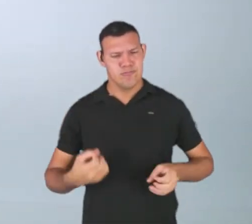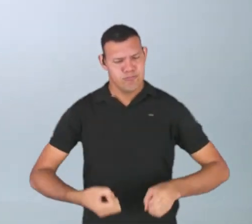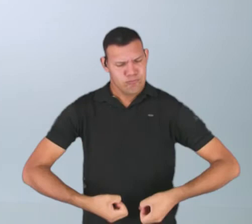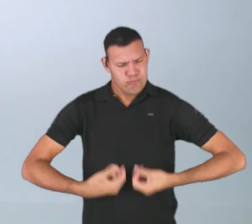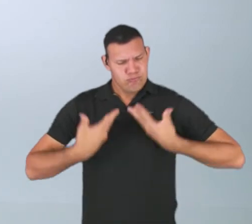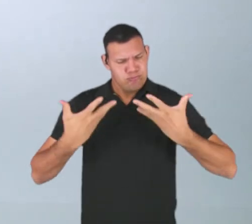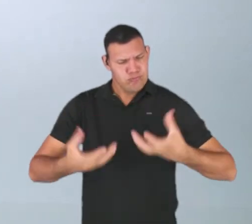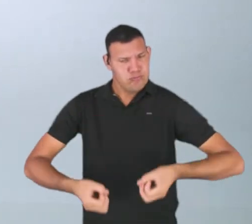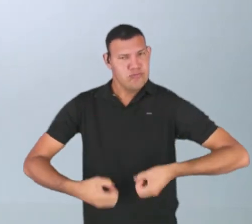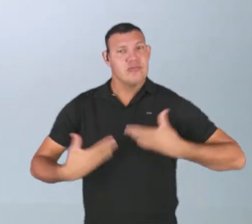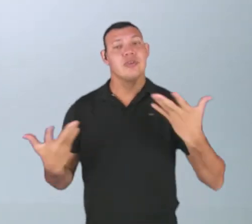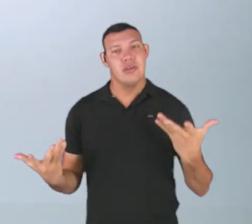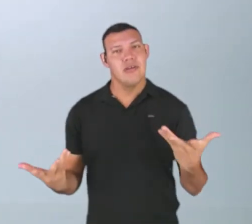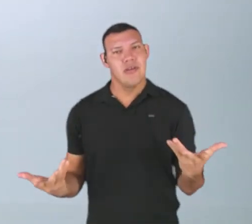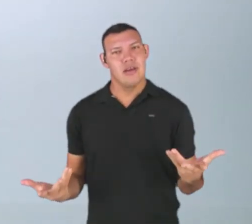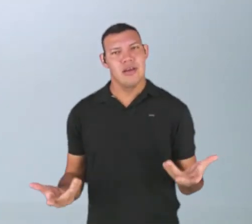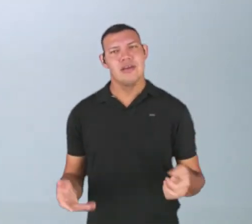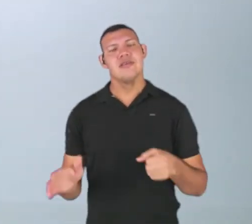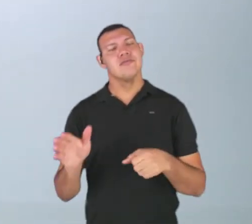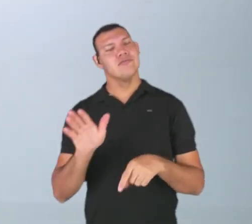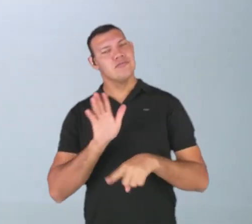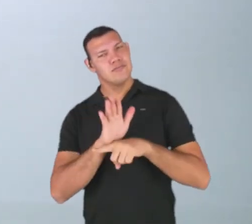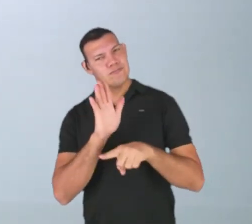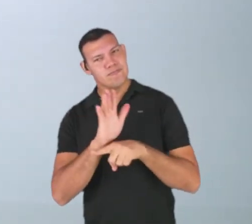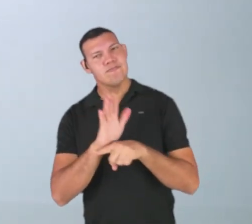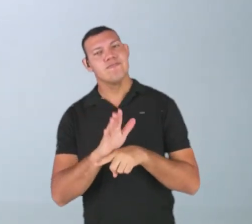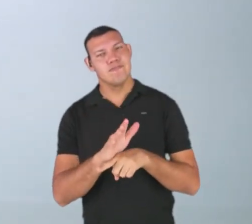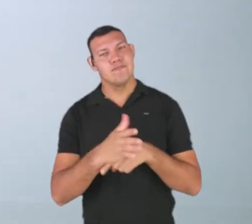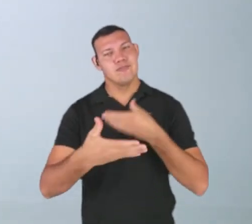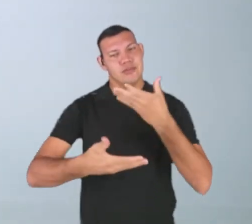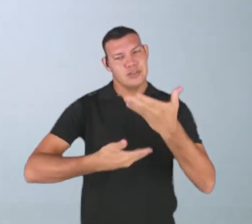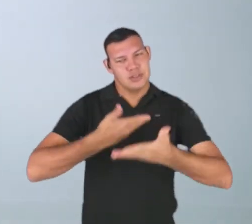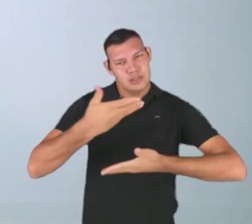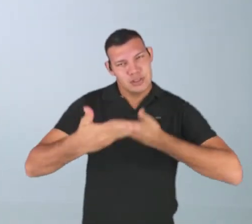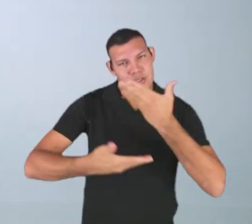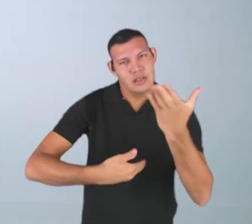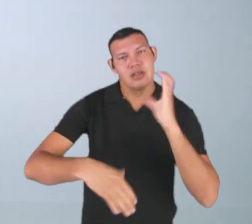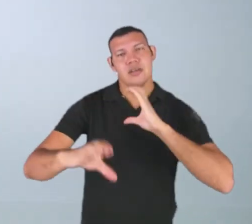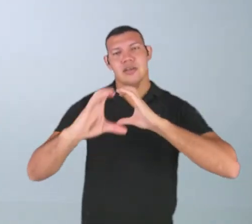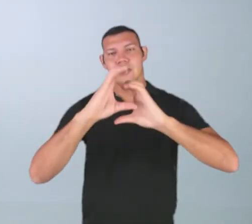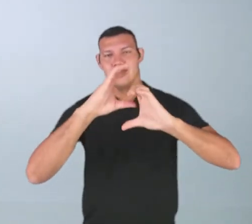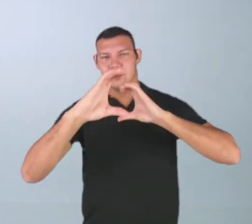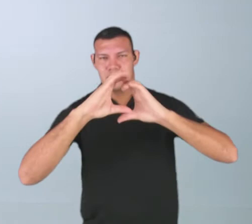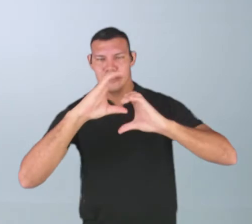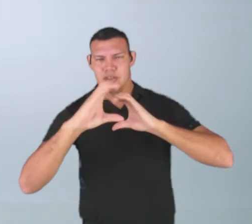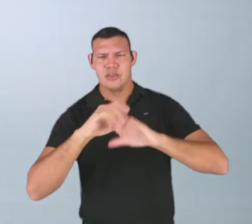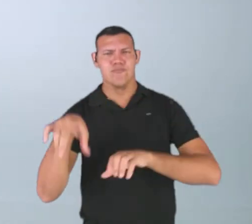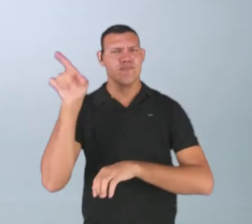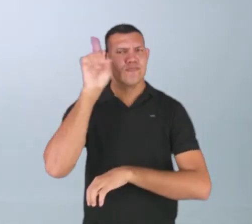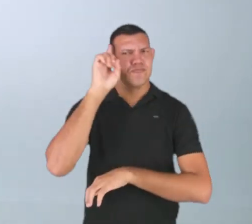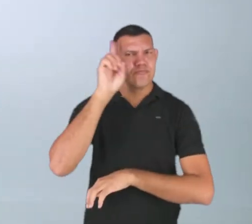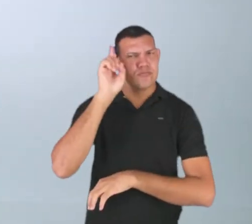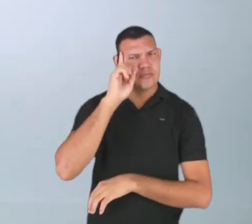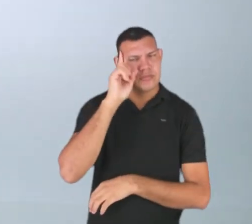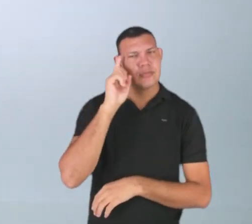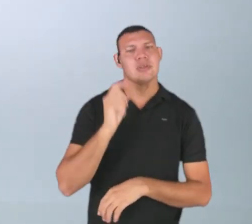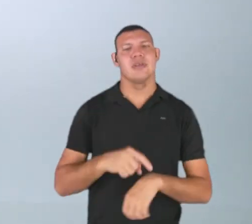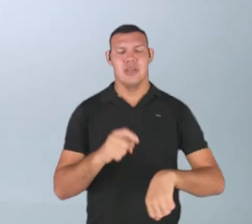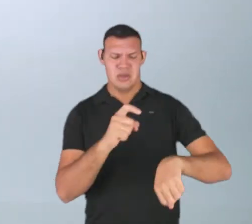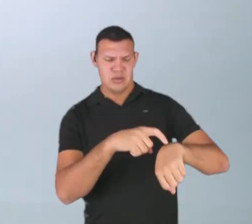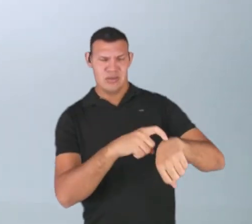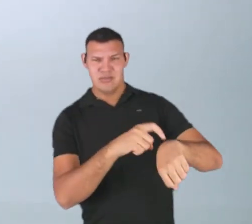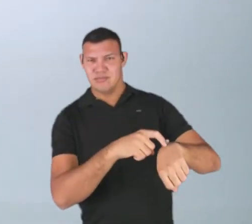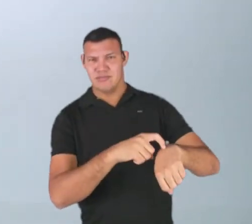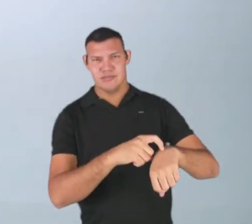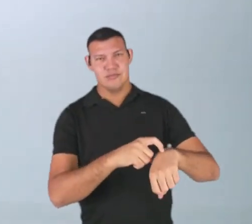nossa expressão corporal nos ajuda a estabelecer essa comunicação que temos todos os dias, a todo momento, com